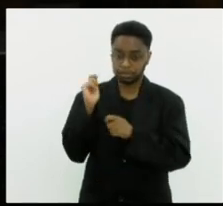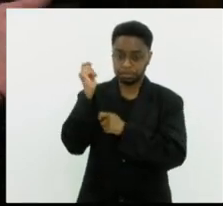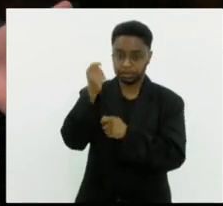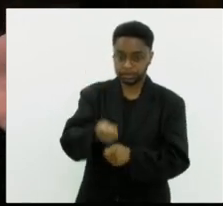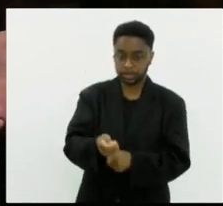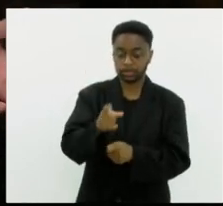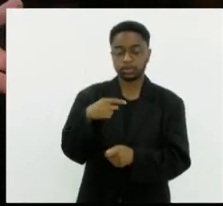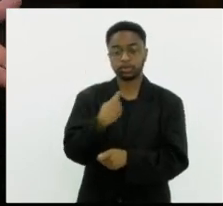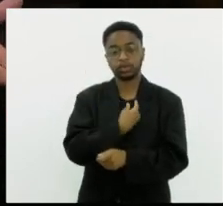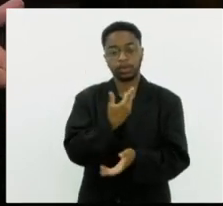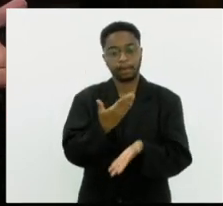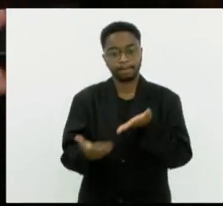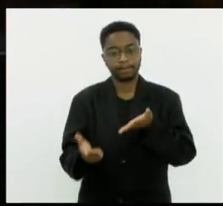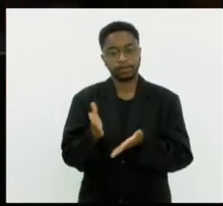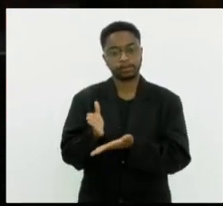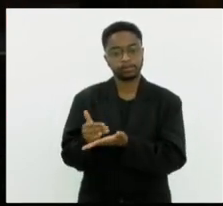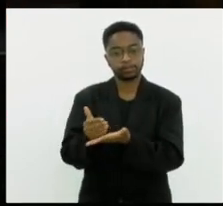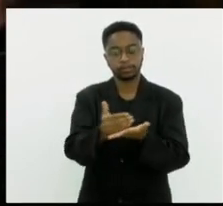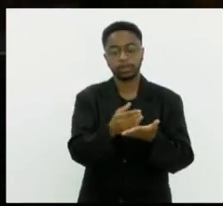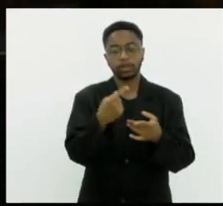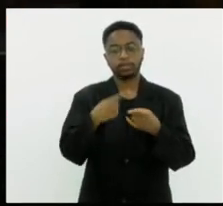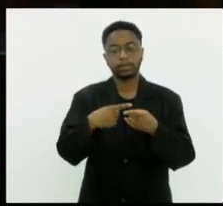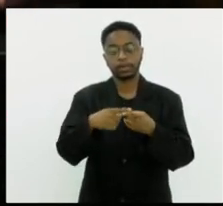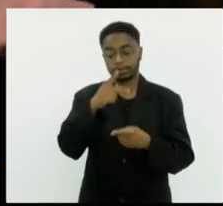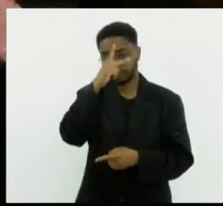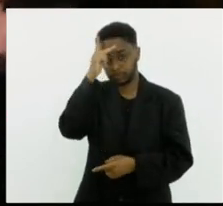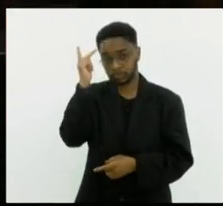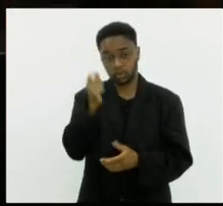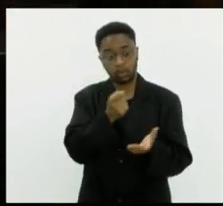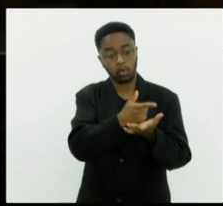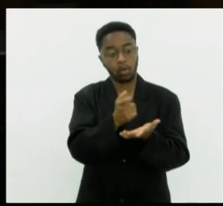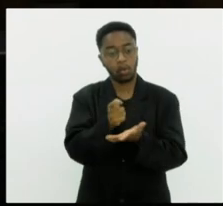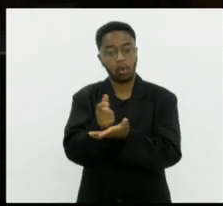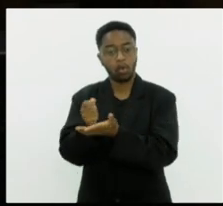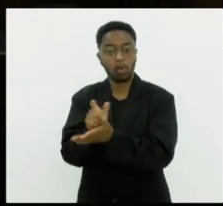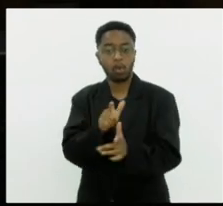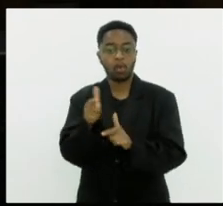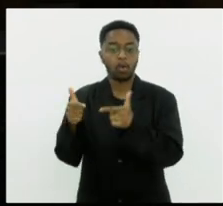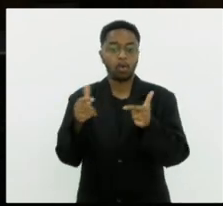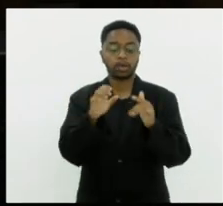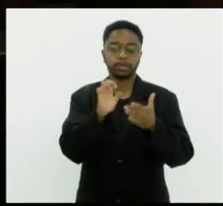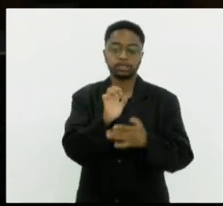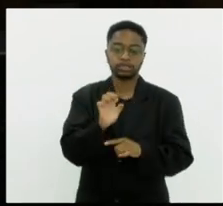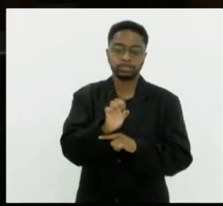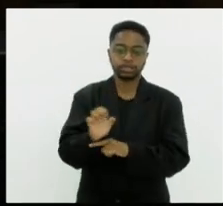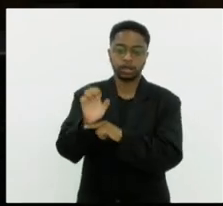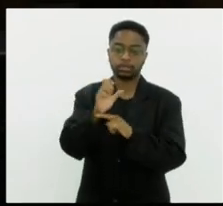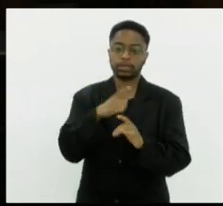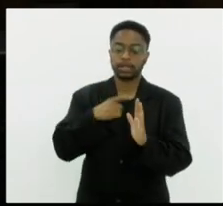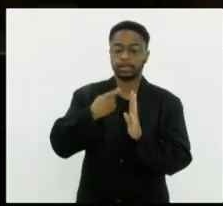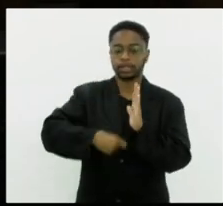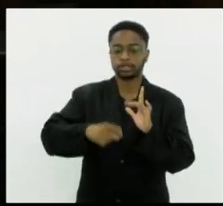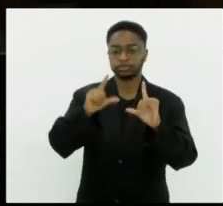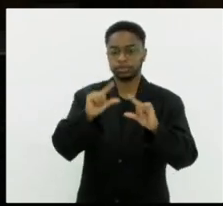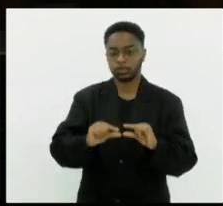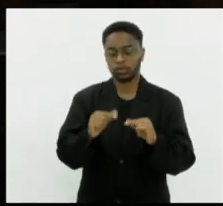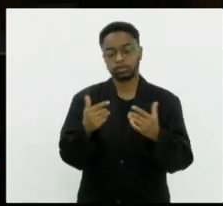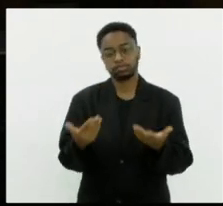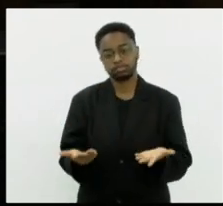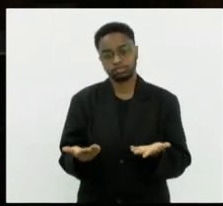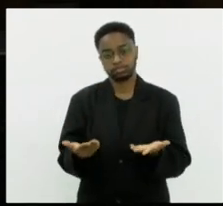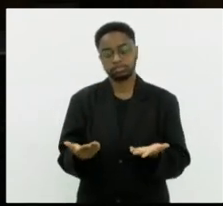perdemos completamente a arrecadação porque as pessoas passaram a comprar de outro Estado que tinha uma tributação muito melhor. E,